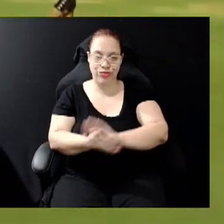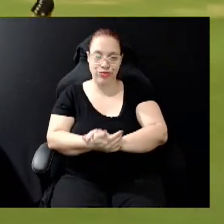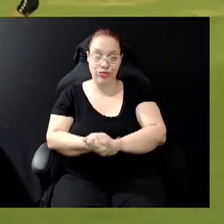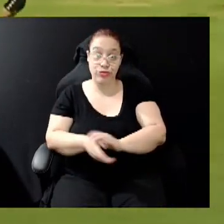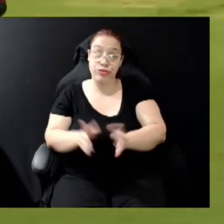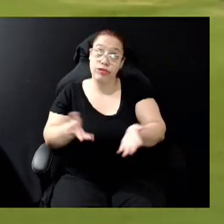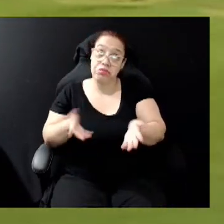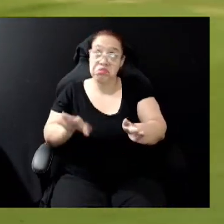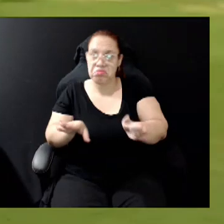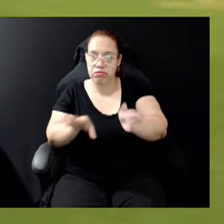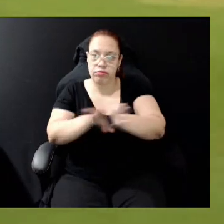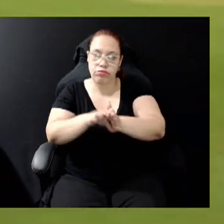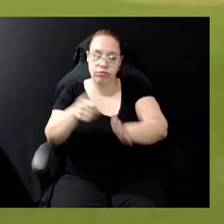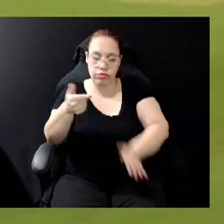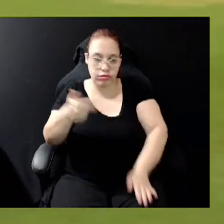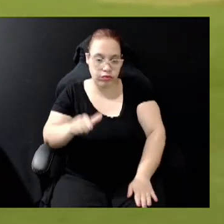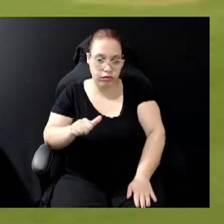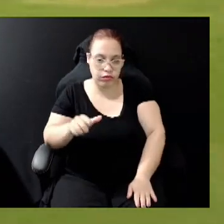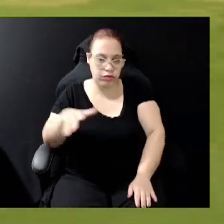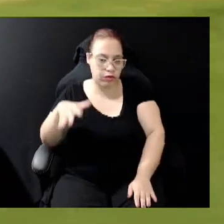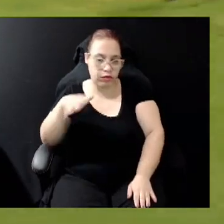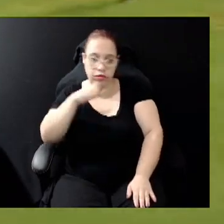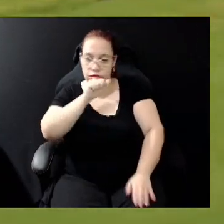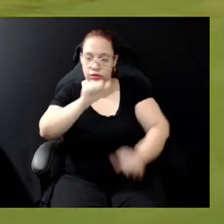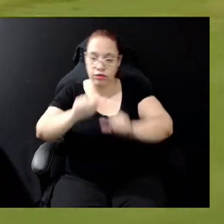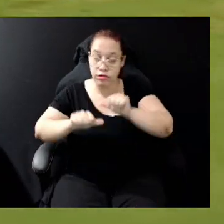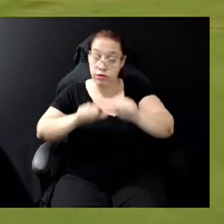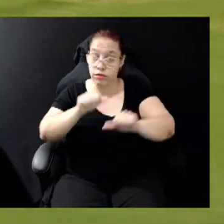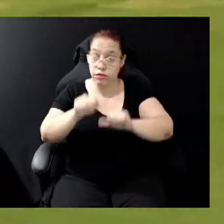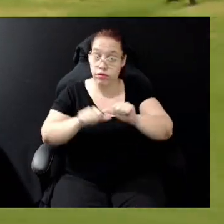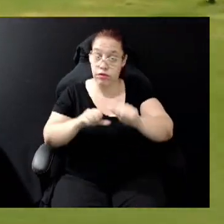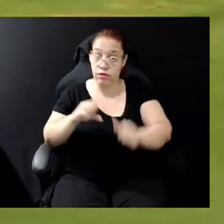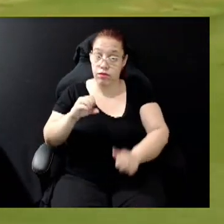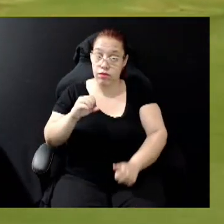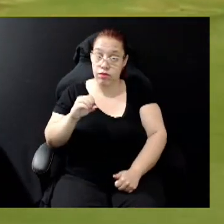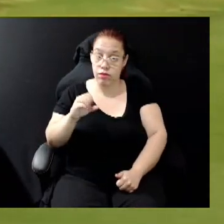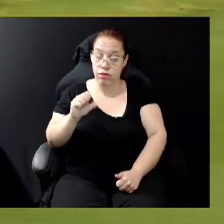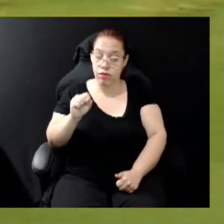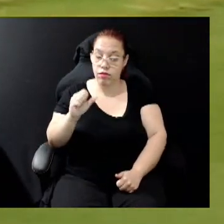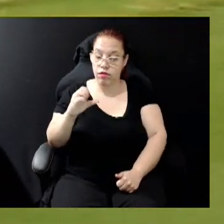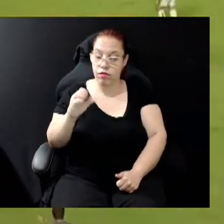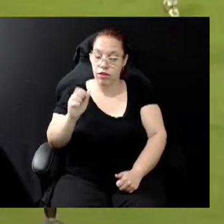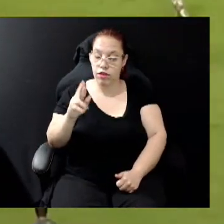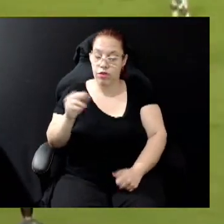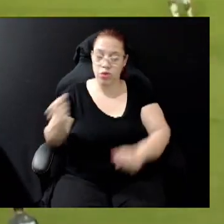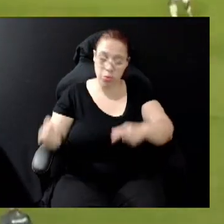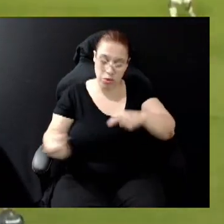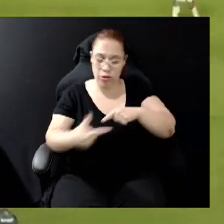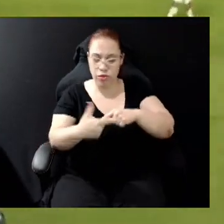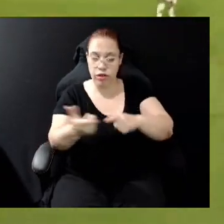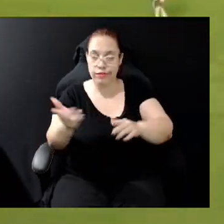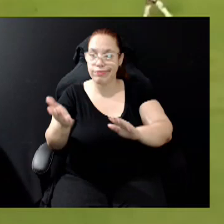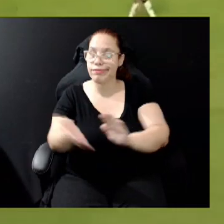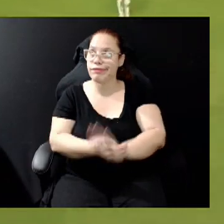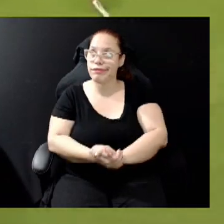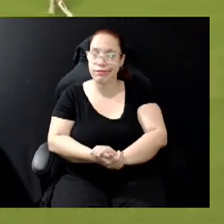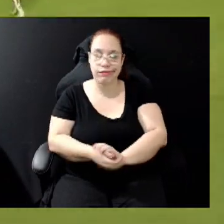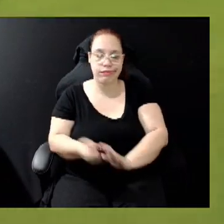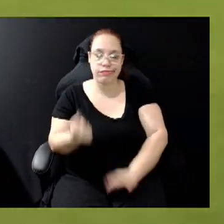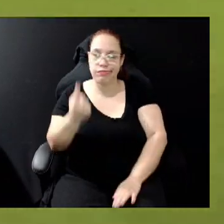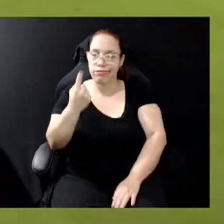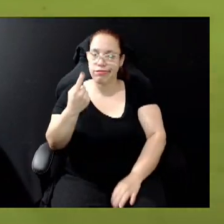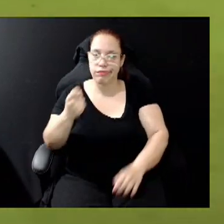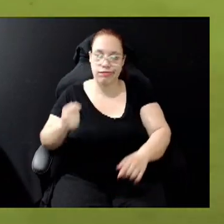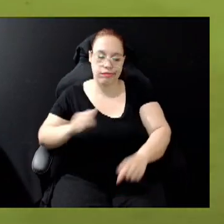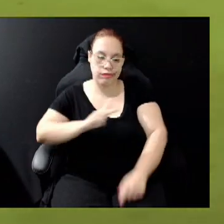de novo em rápida troca de passes e Oscar também mandou para fora. O primeiro ataque da Ponte